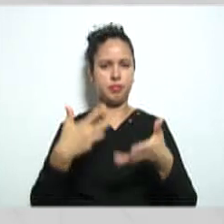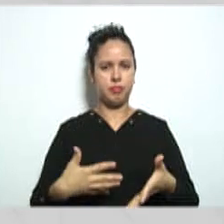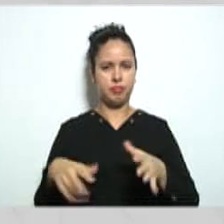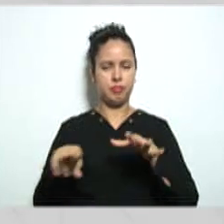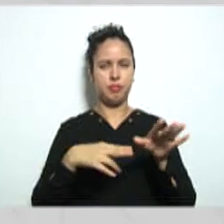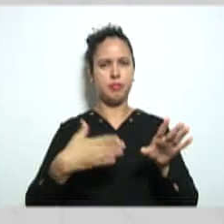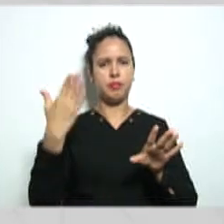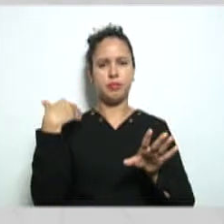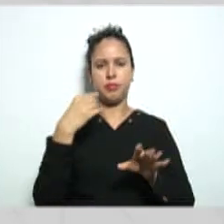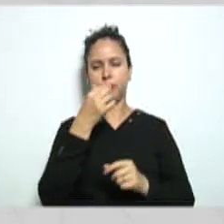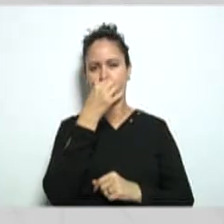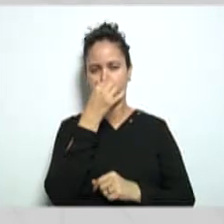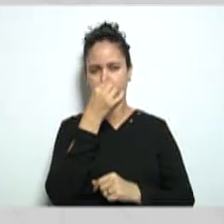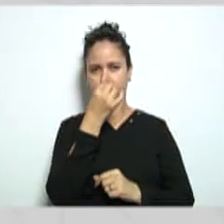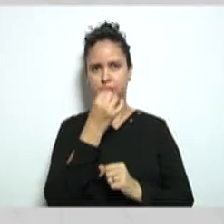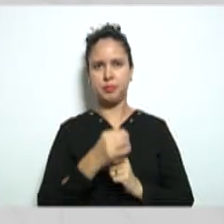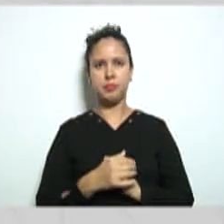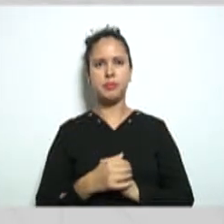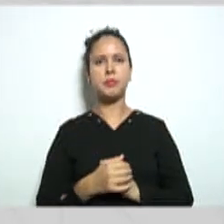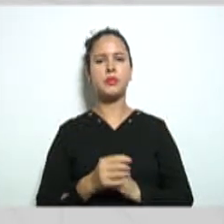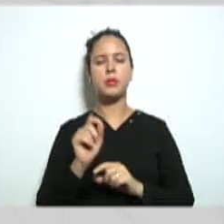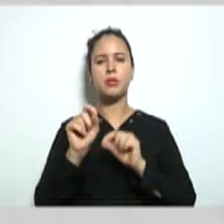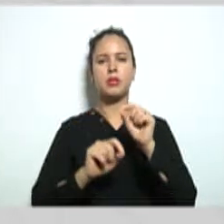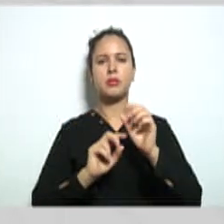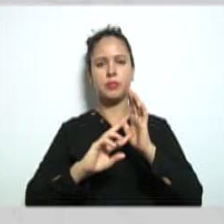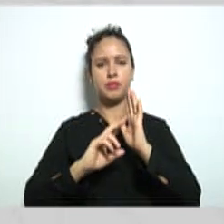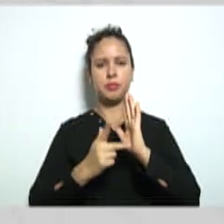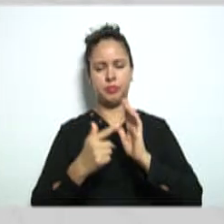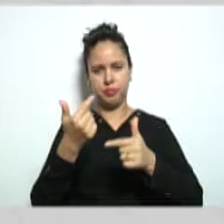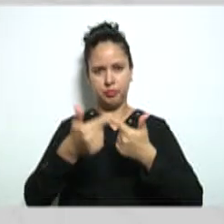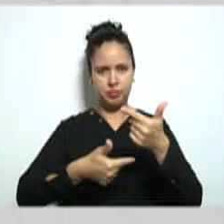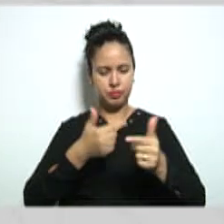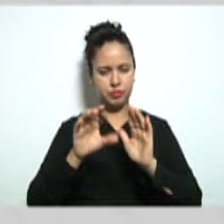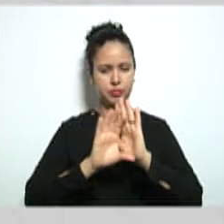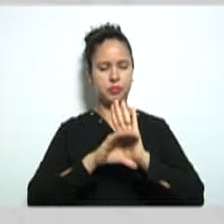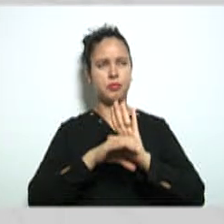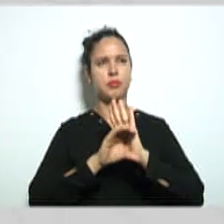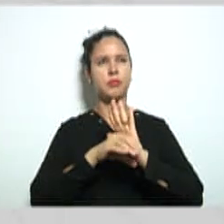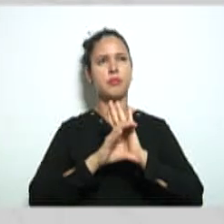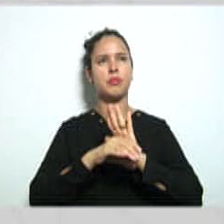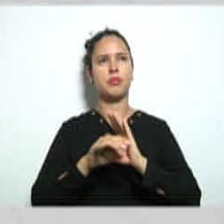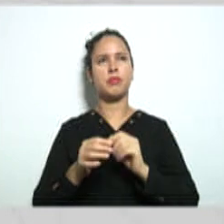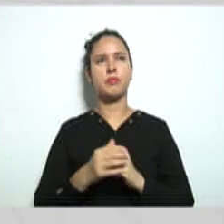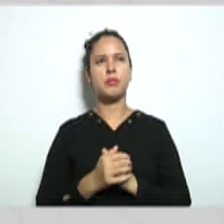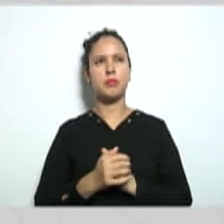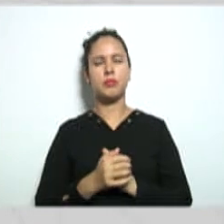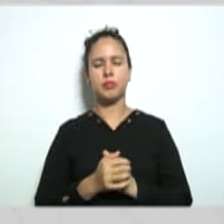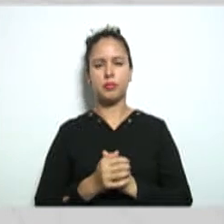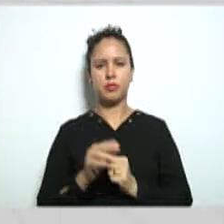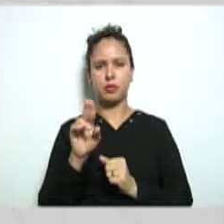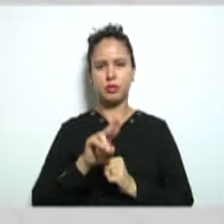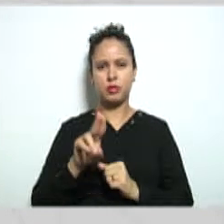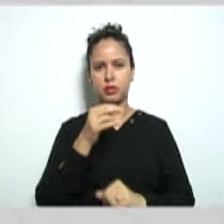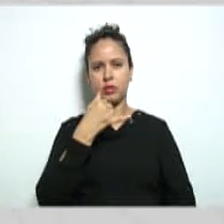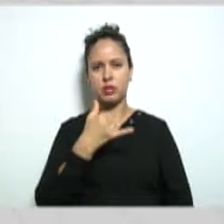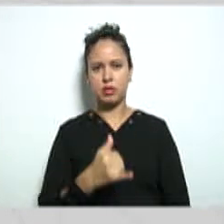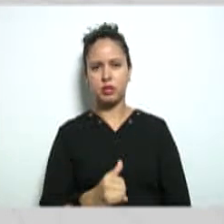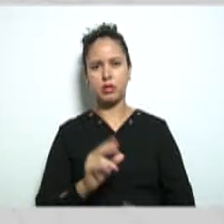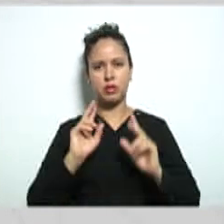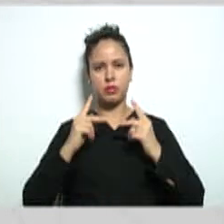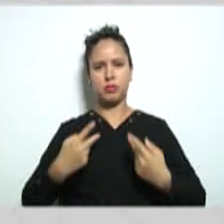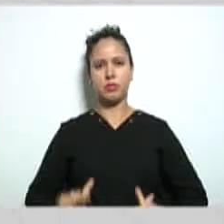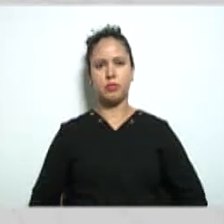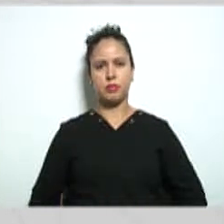adiante. O que é o trabalho? O conceito: dispêndio de energia humana para